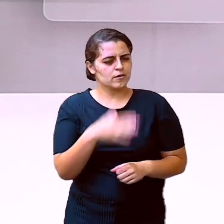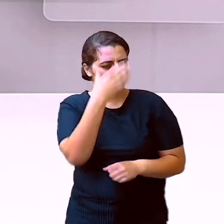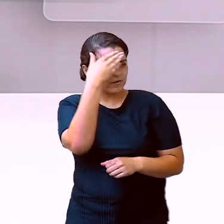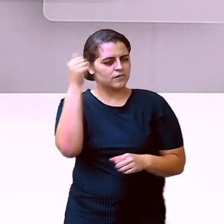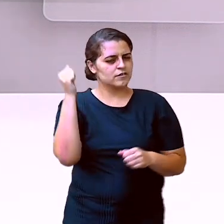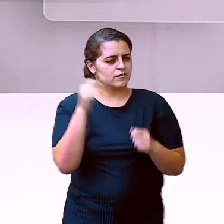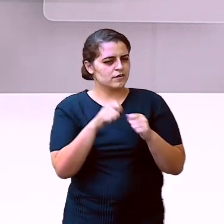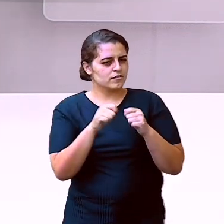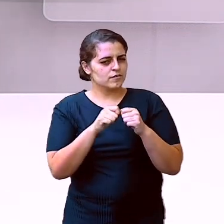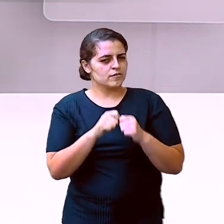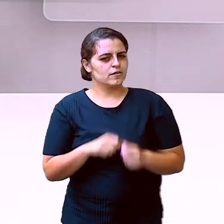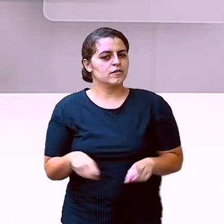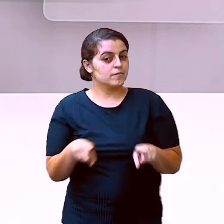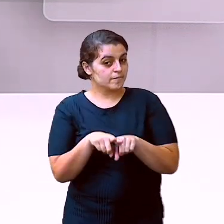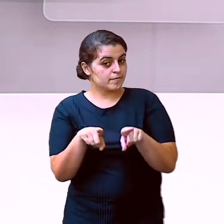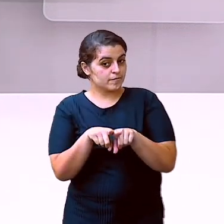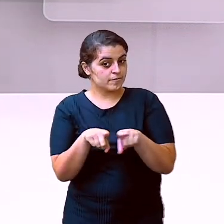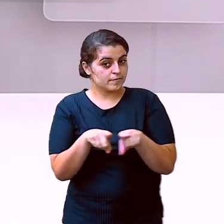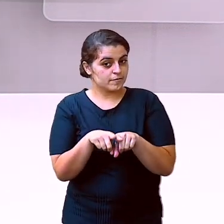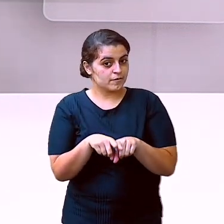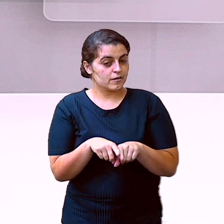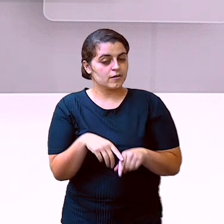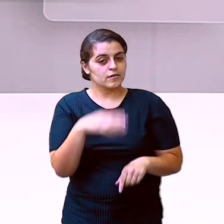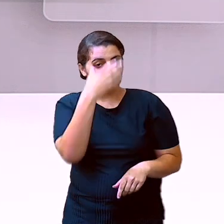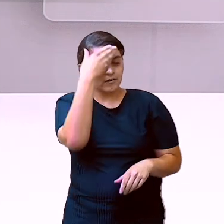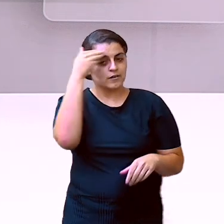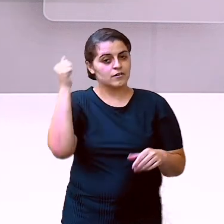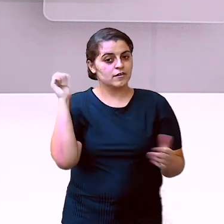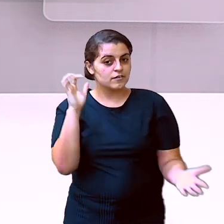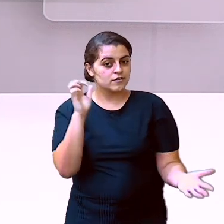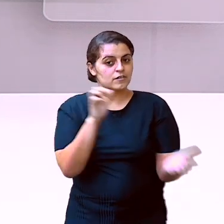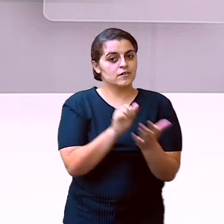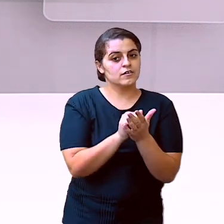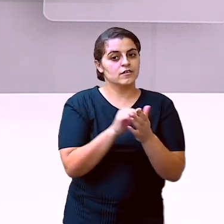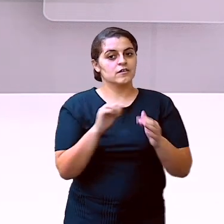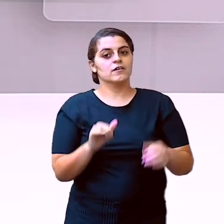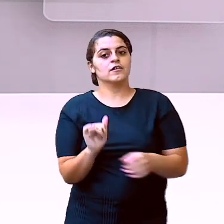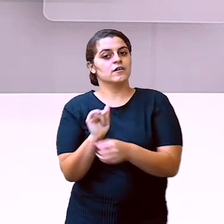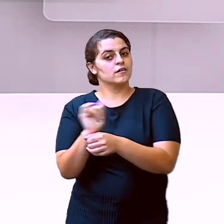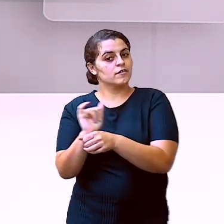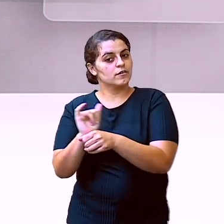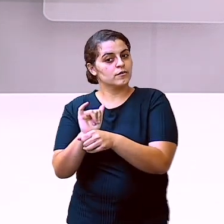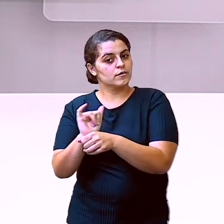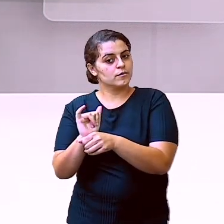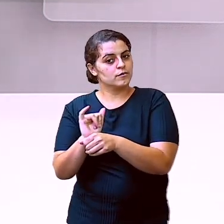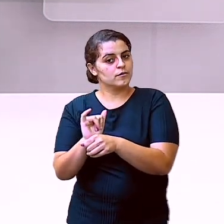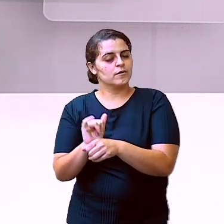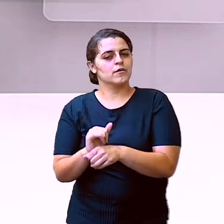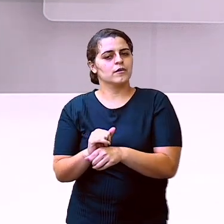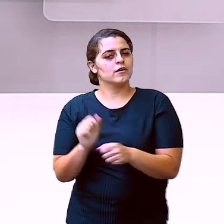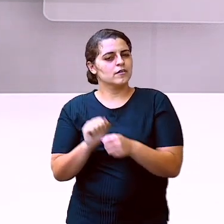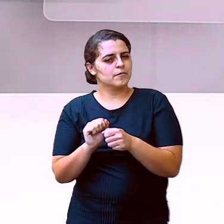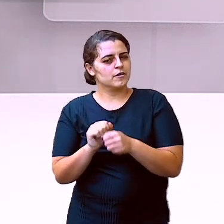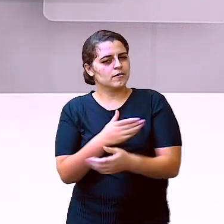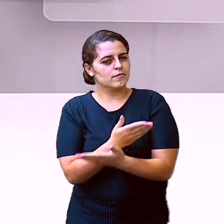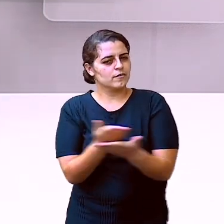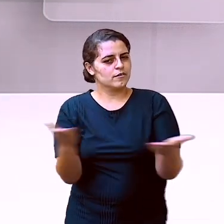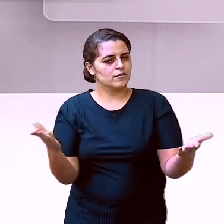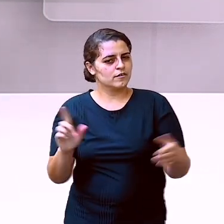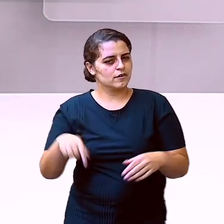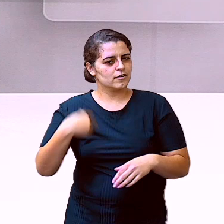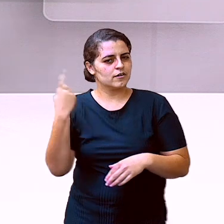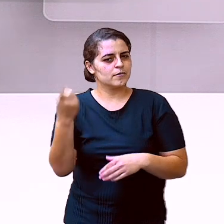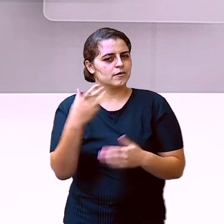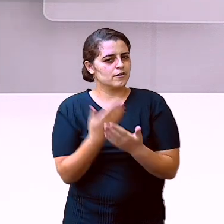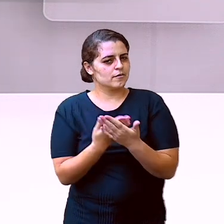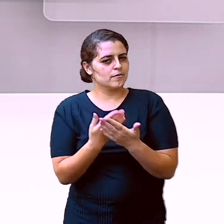fazer nenhuma. E também não deixe de se inscrever no nosso canal do YouTube. Nós te aguardamos lá. Até a